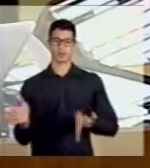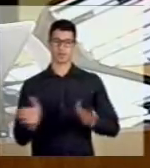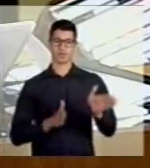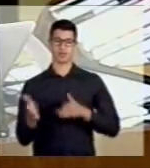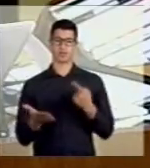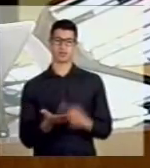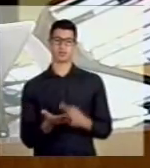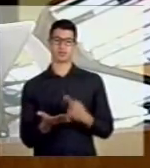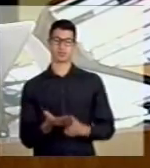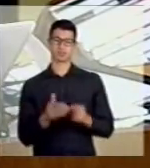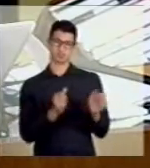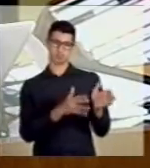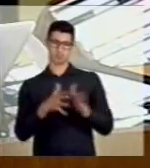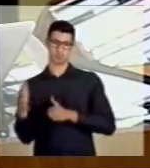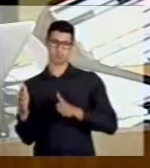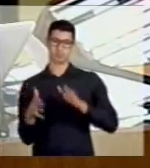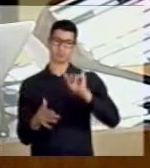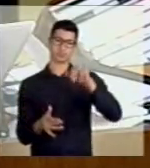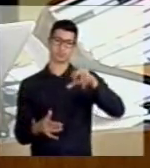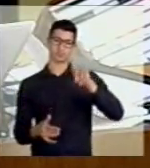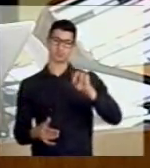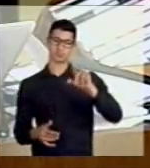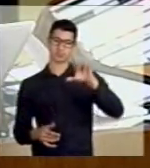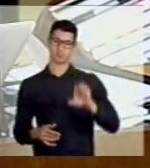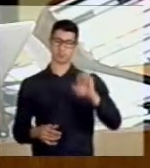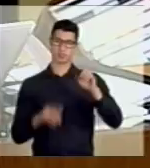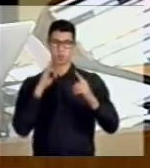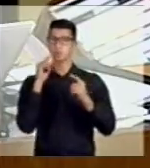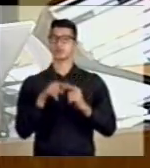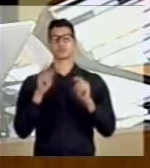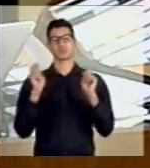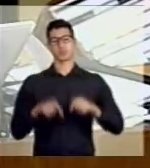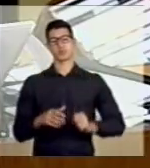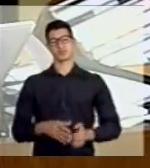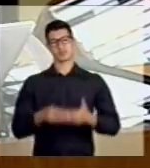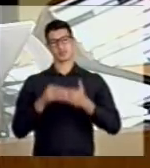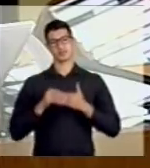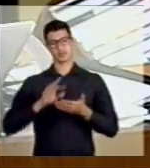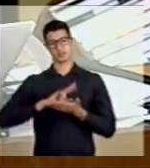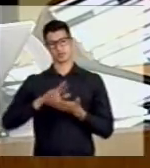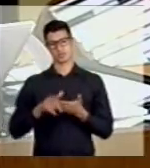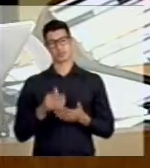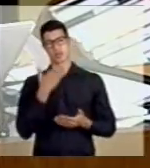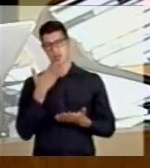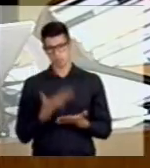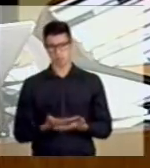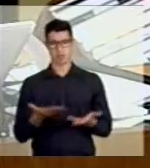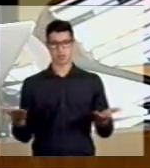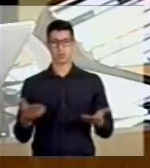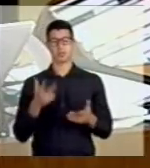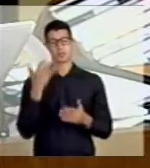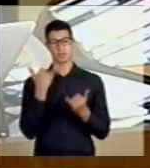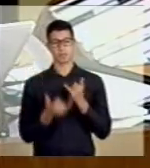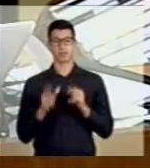um acordo num processo de índole objetiva, que pode trazer uma certa perplexidade, como é que